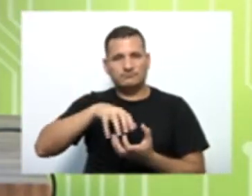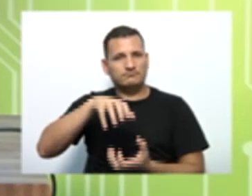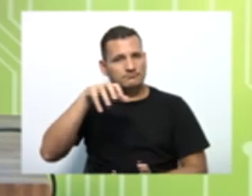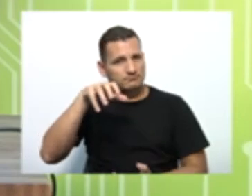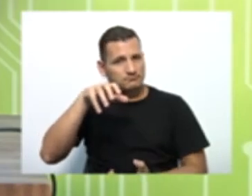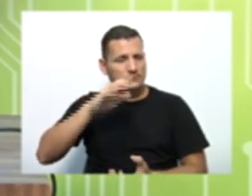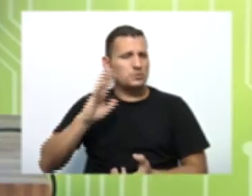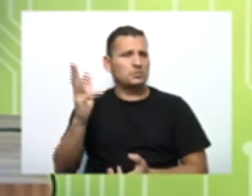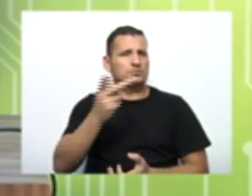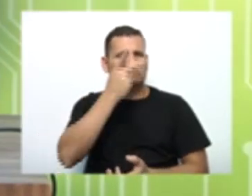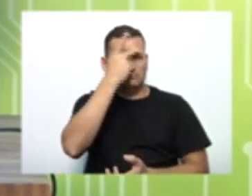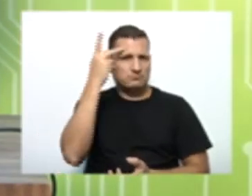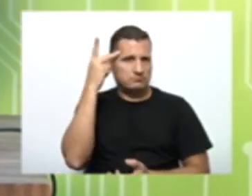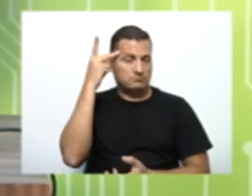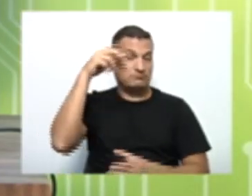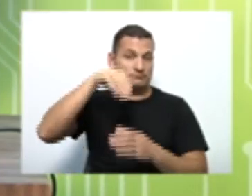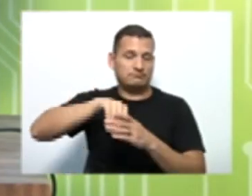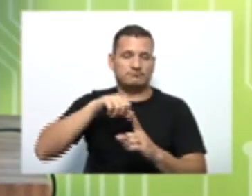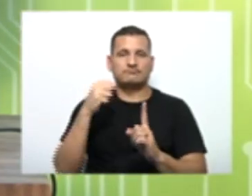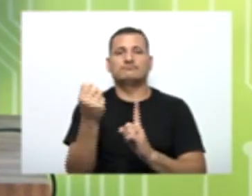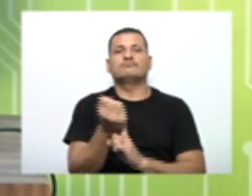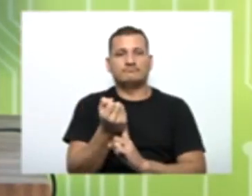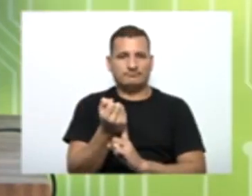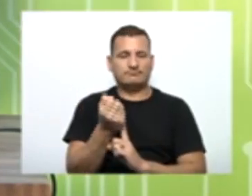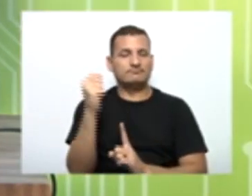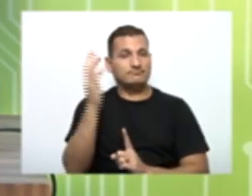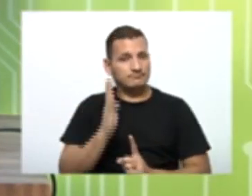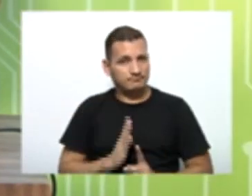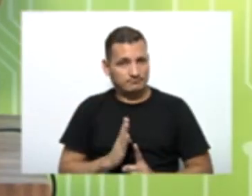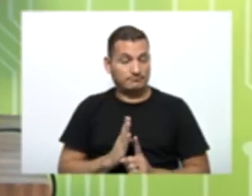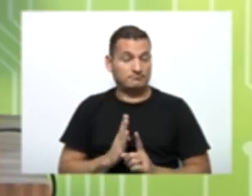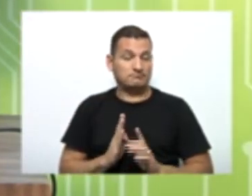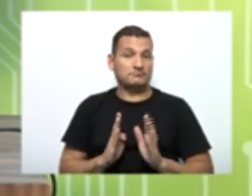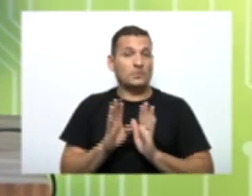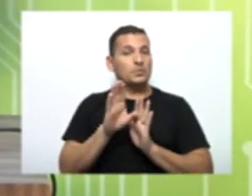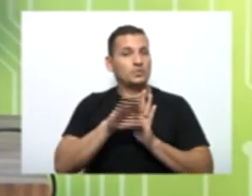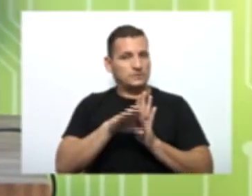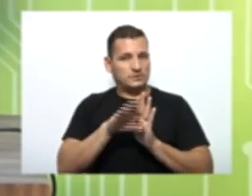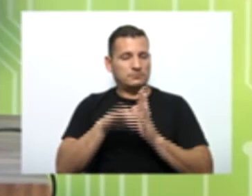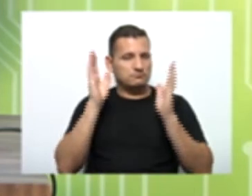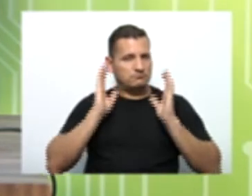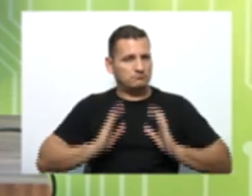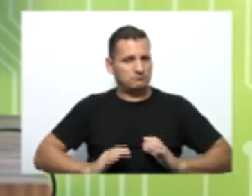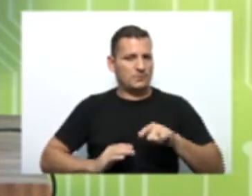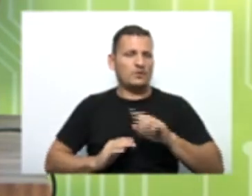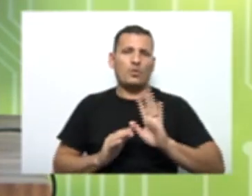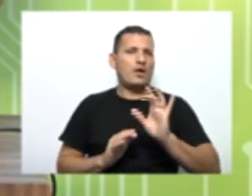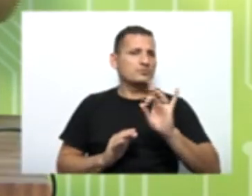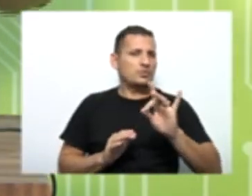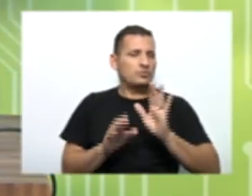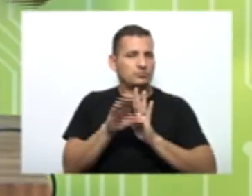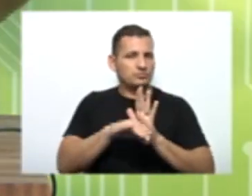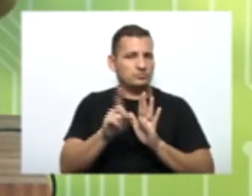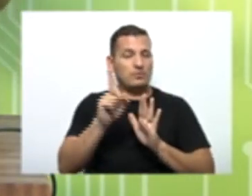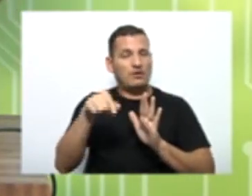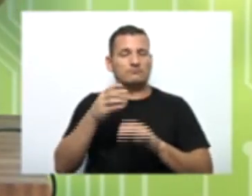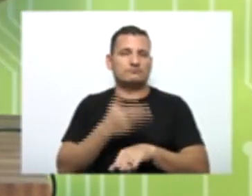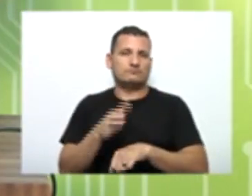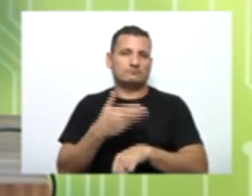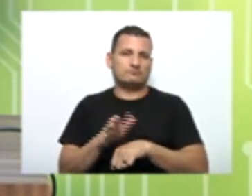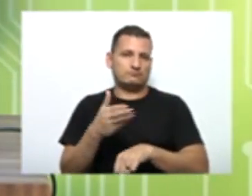para todas as pessoas que fazem parte da sociedade brasileira. O conceito de cidadania não é apenas um conceito, ele é uma prática. Ser